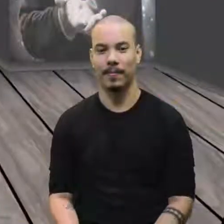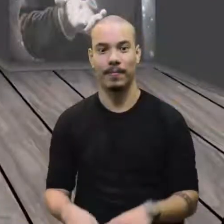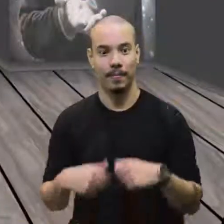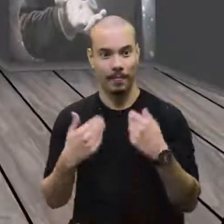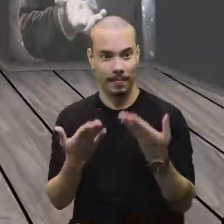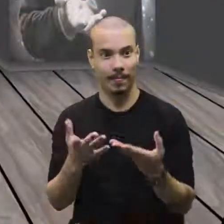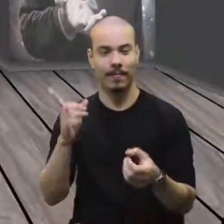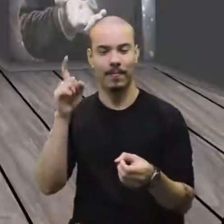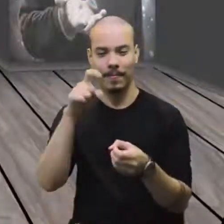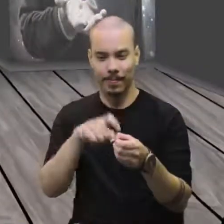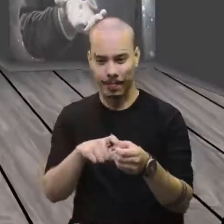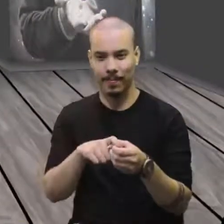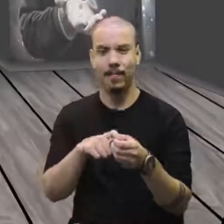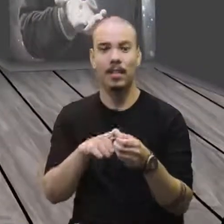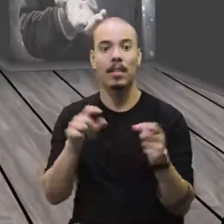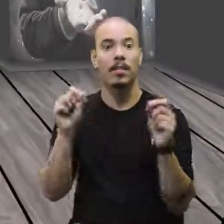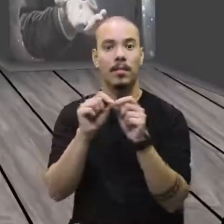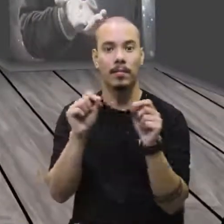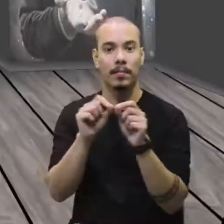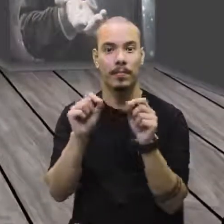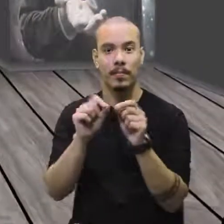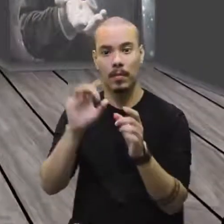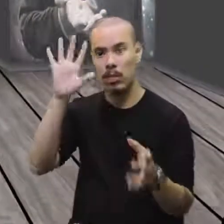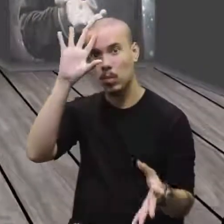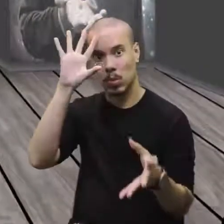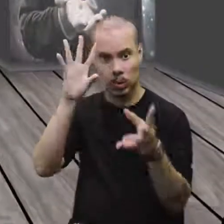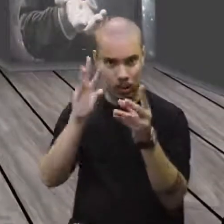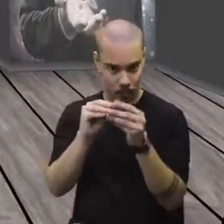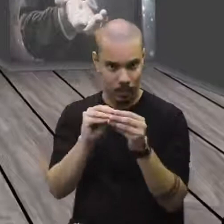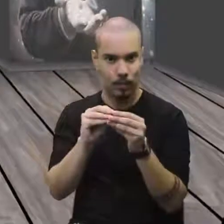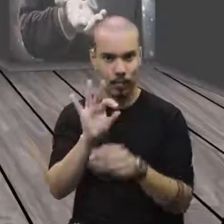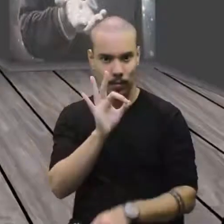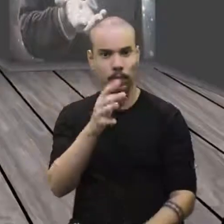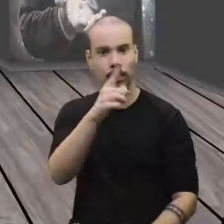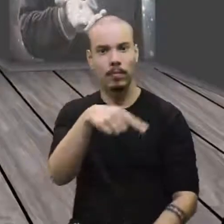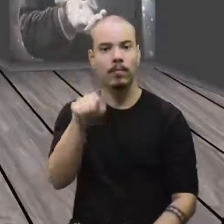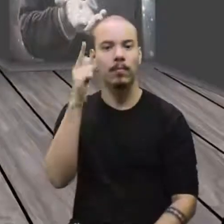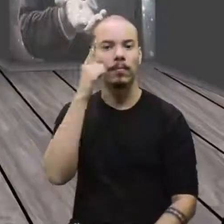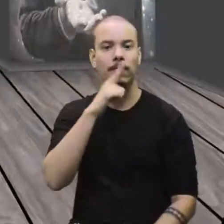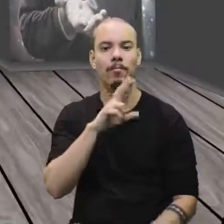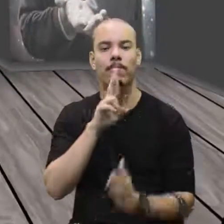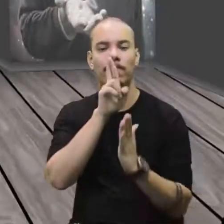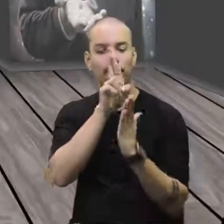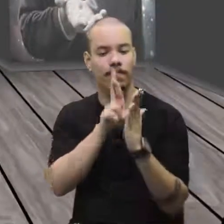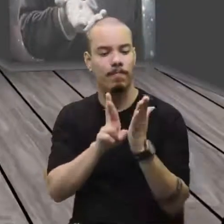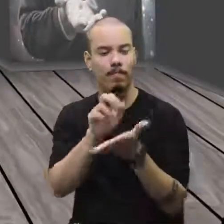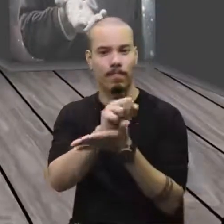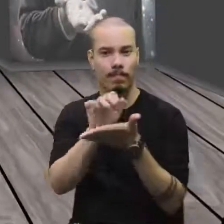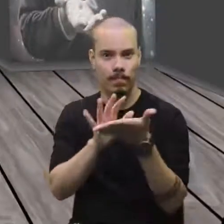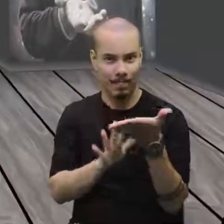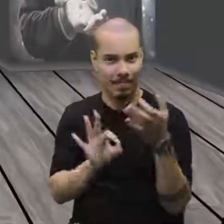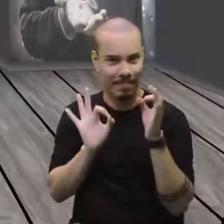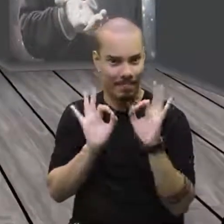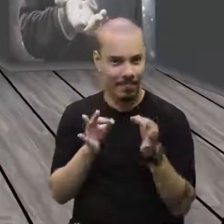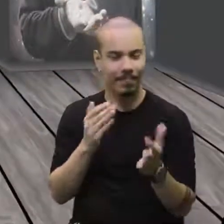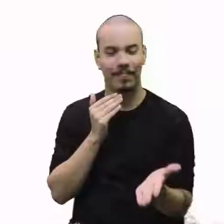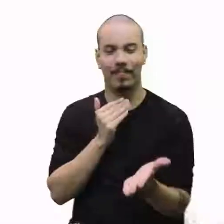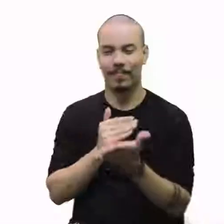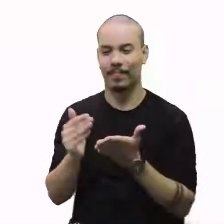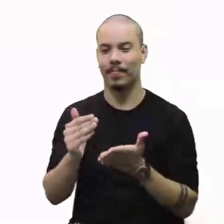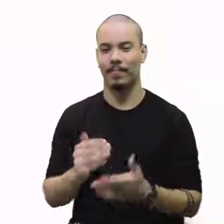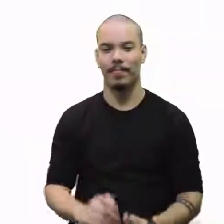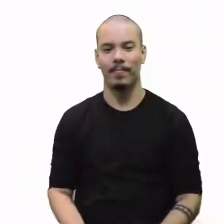Bom, estamos de volta aí, né? Fazer aquele resumo legal, né, Mac? Para poder fazerem as atividades, né? Então vamos começar